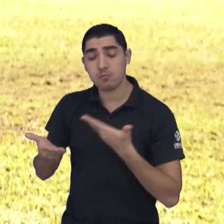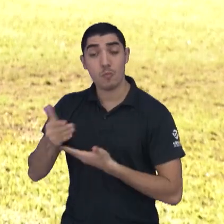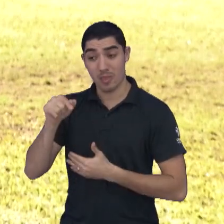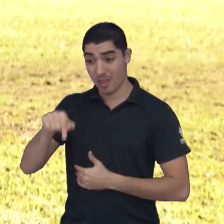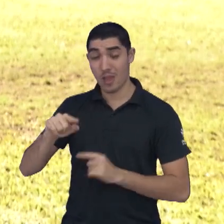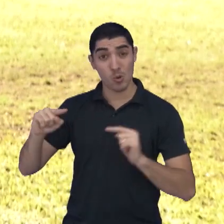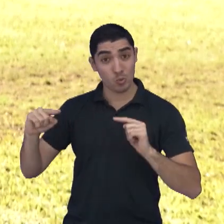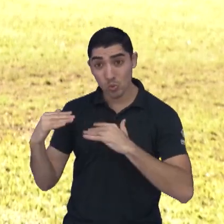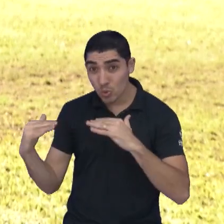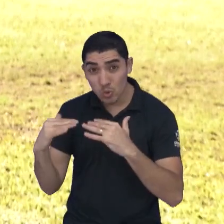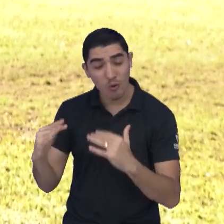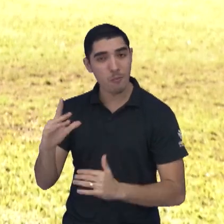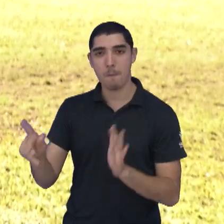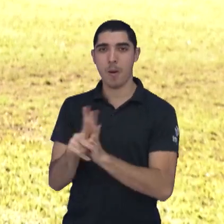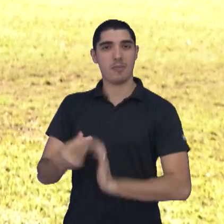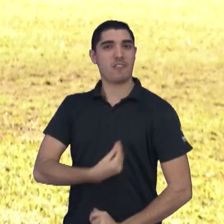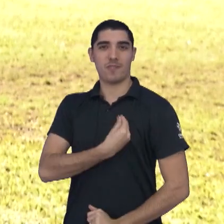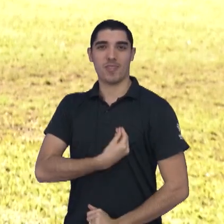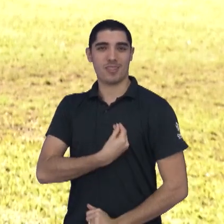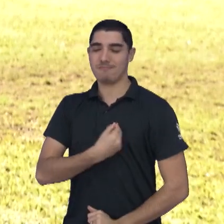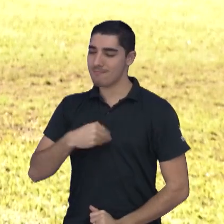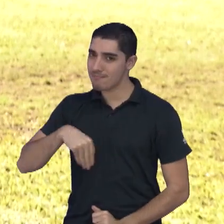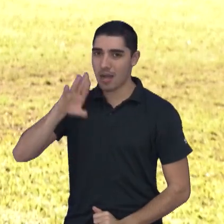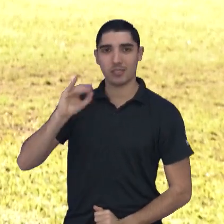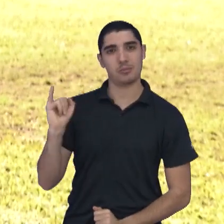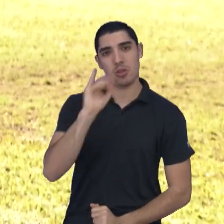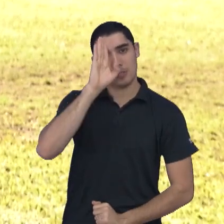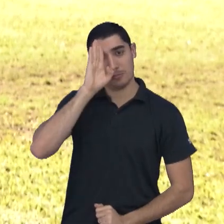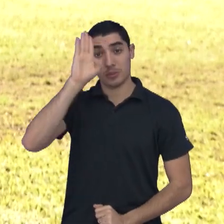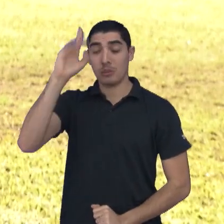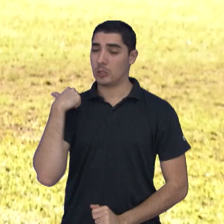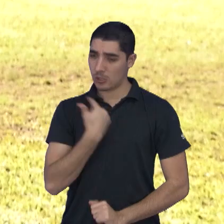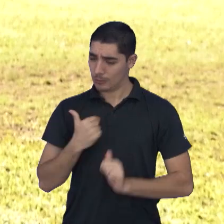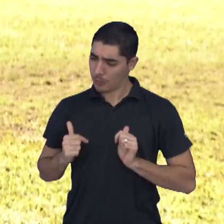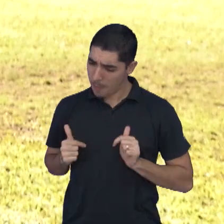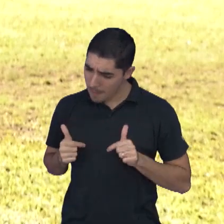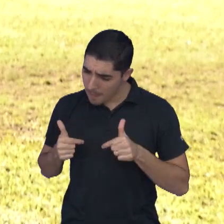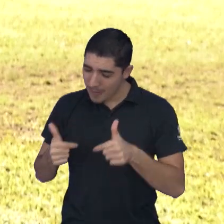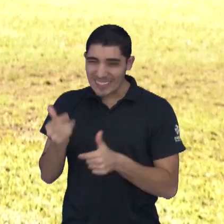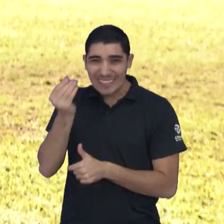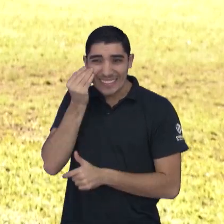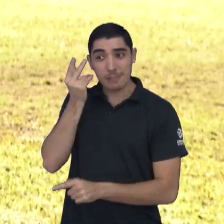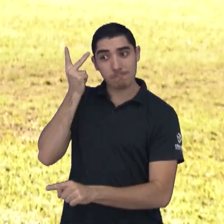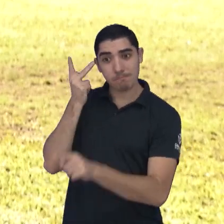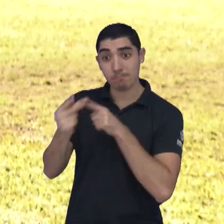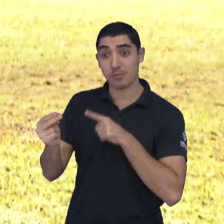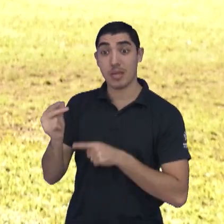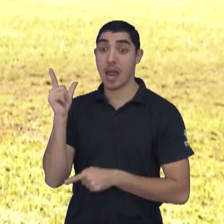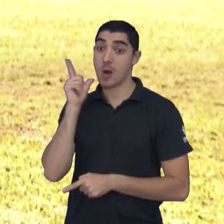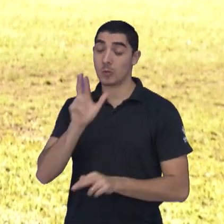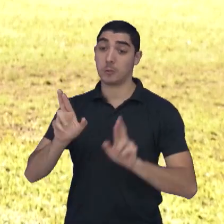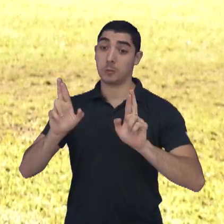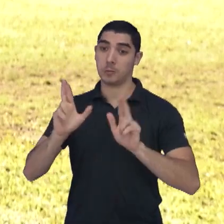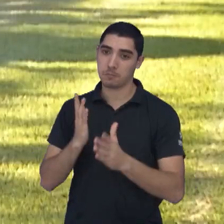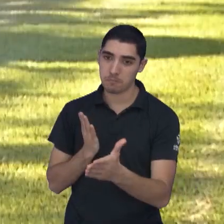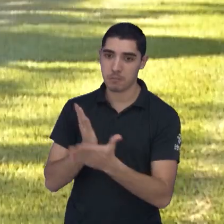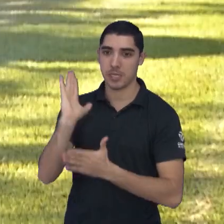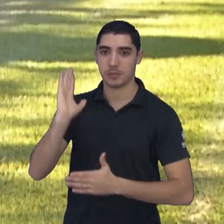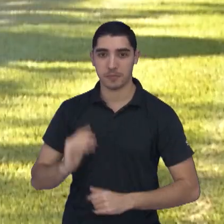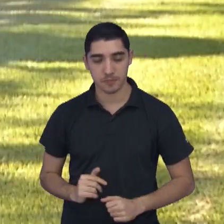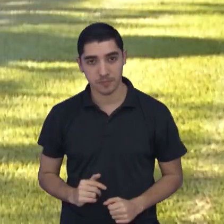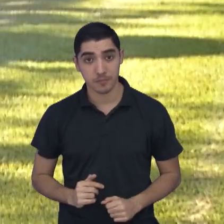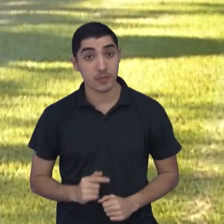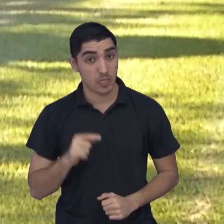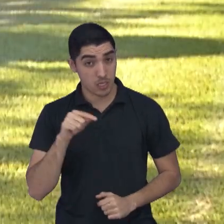vidas. Nós temos que nos dedicar, se doar o nosso máximo para conseguir a vitória e assim sonhar com a almejada classificação. Esse